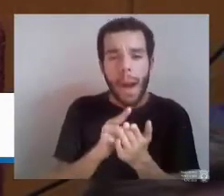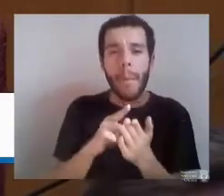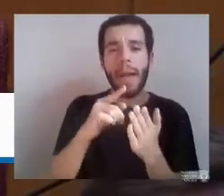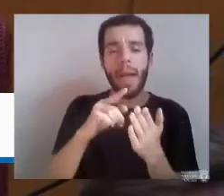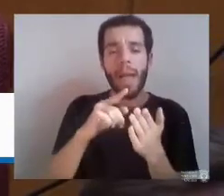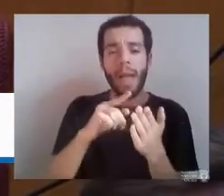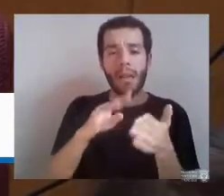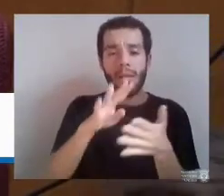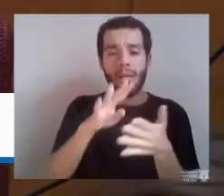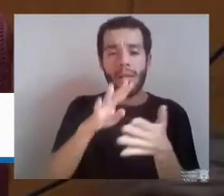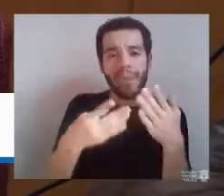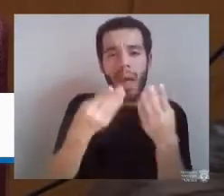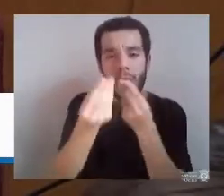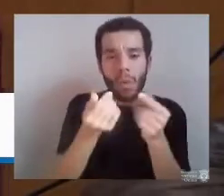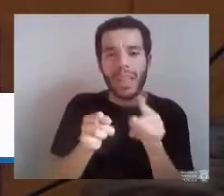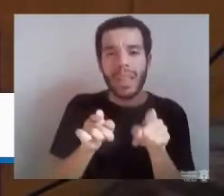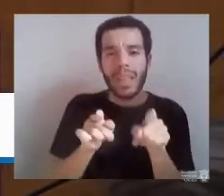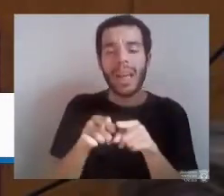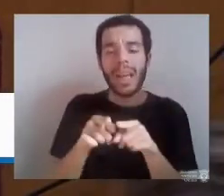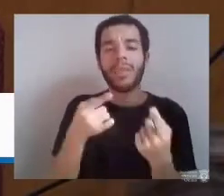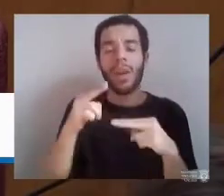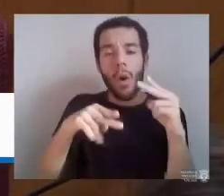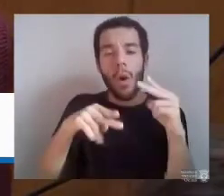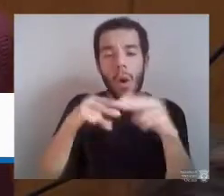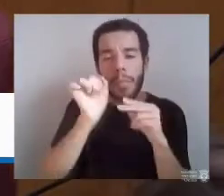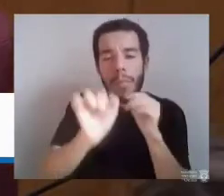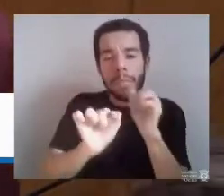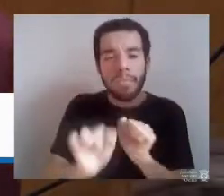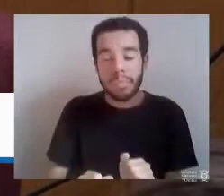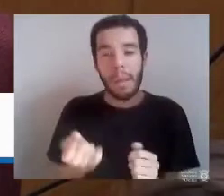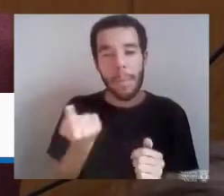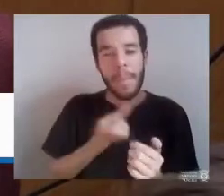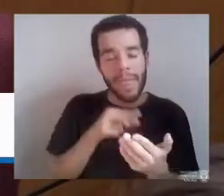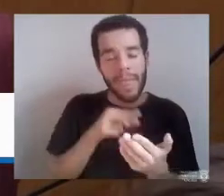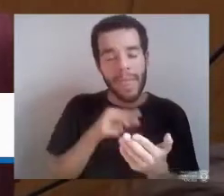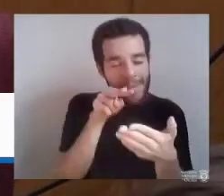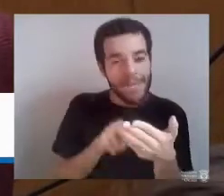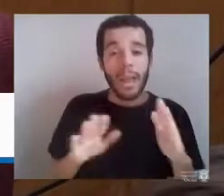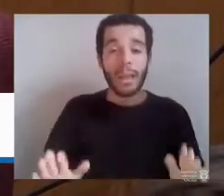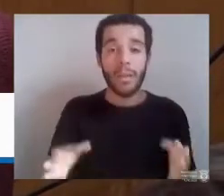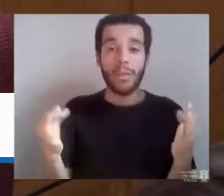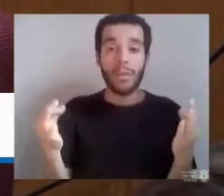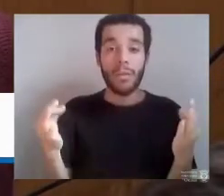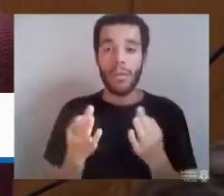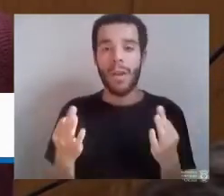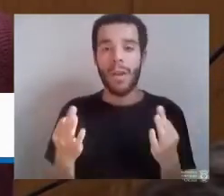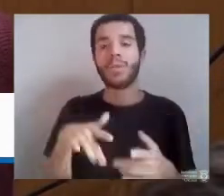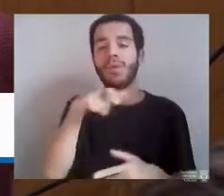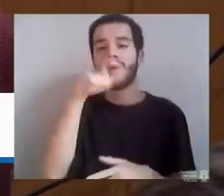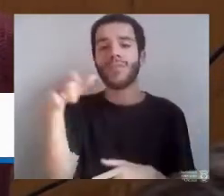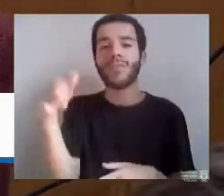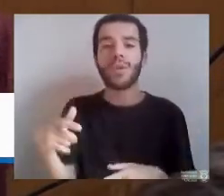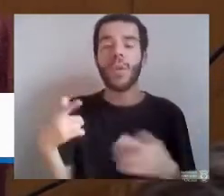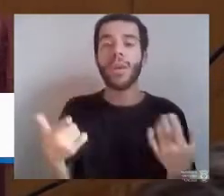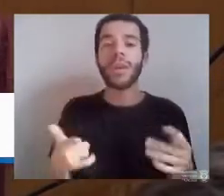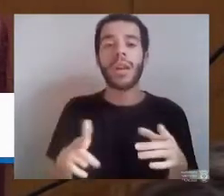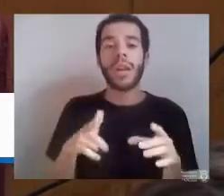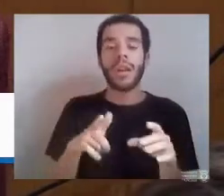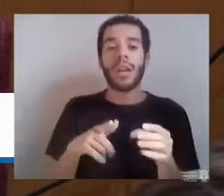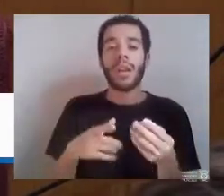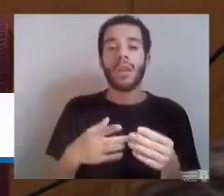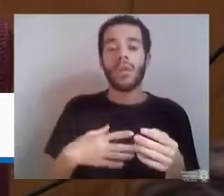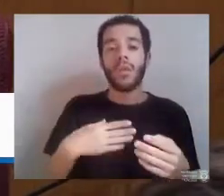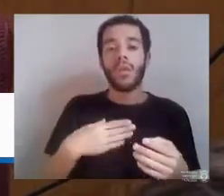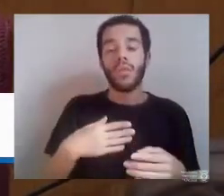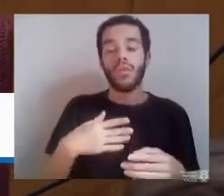de obra que está lá representada. Todavia, os membros efetivos do júri são todos arquitetos, só estando uma